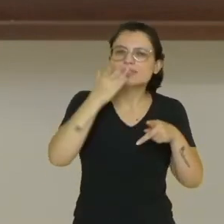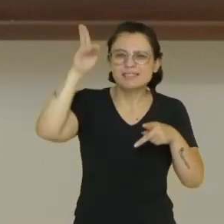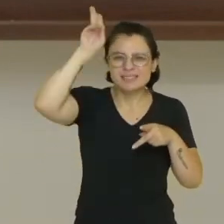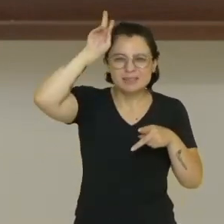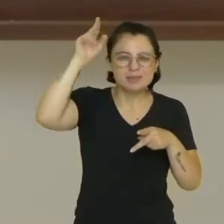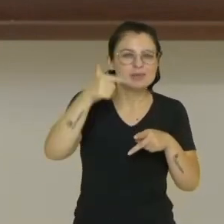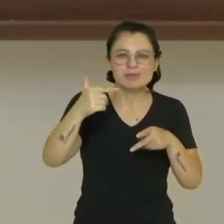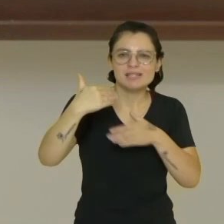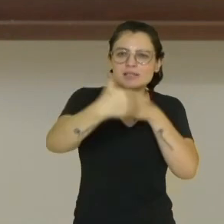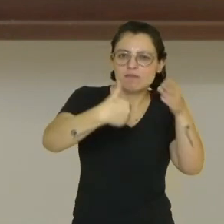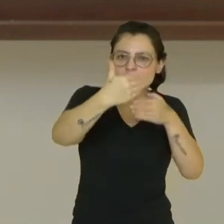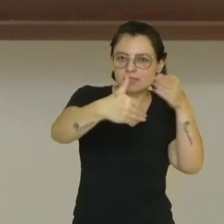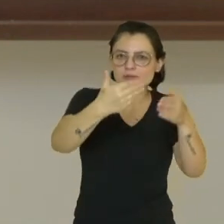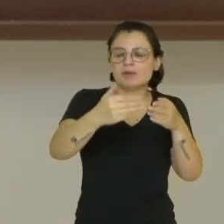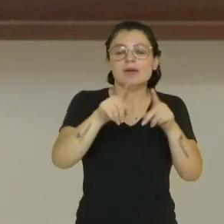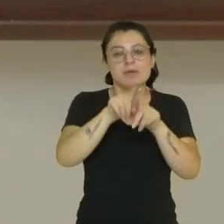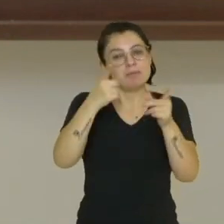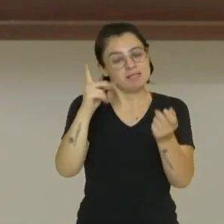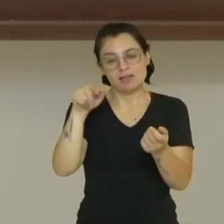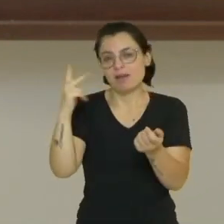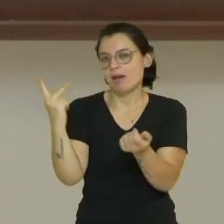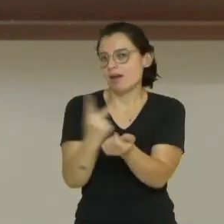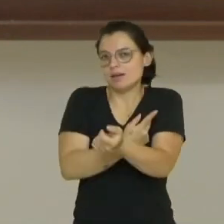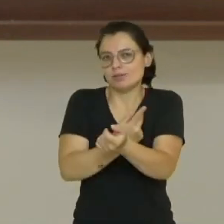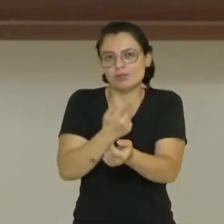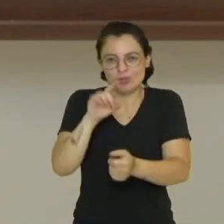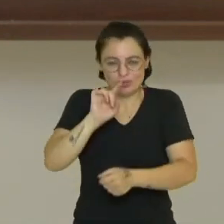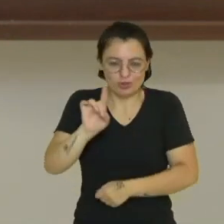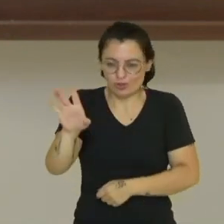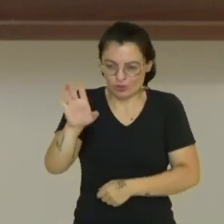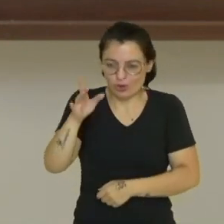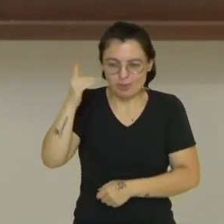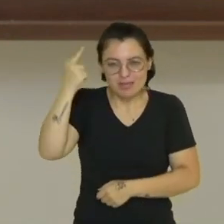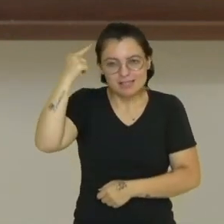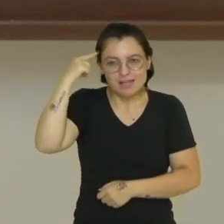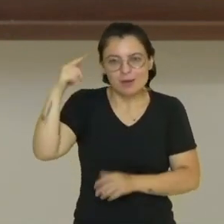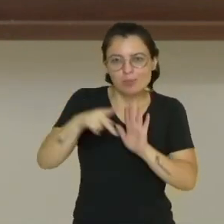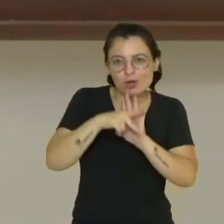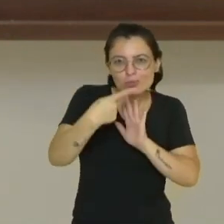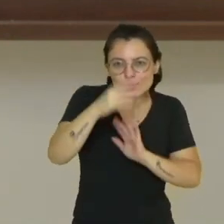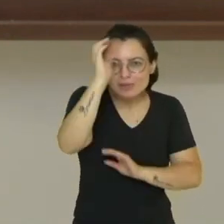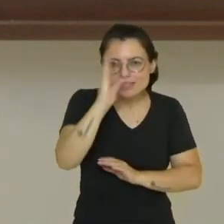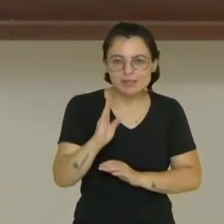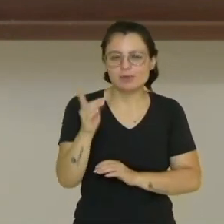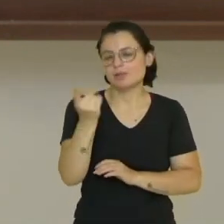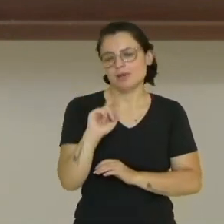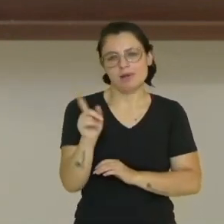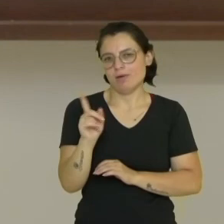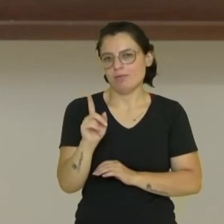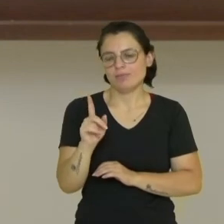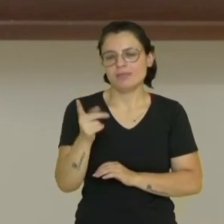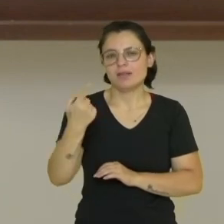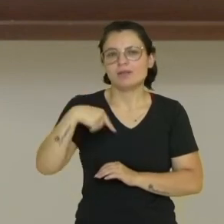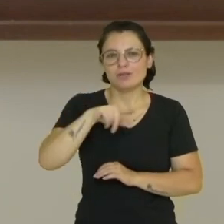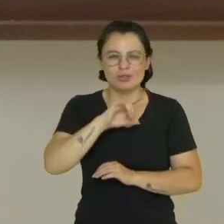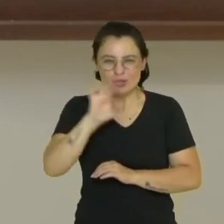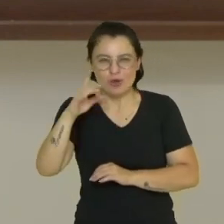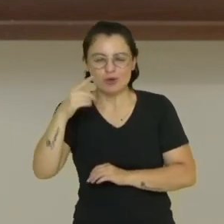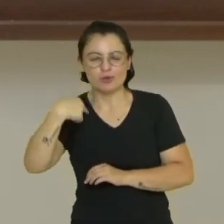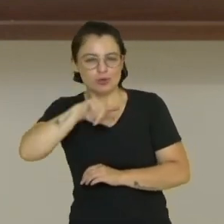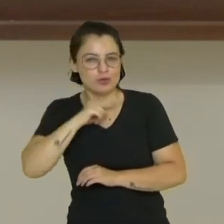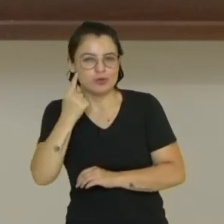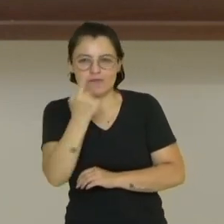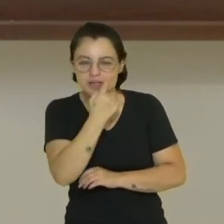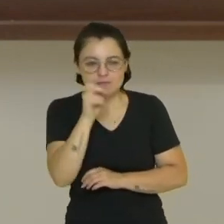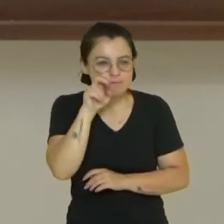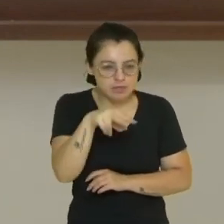são desenvolvidos, mas nós não podemos pensar só nos povos indígenas do Brasil e com o nosso olhar, né?